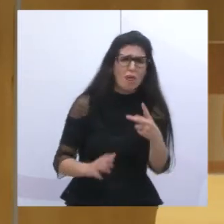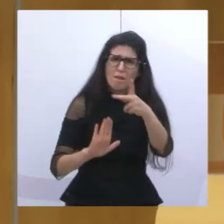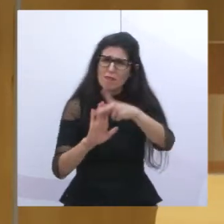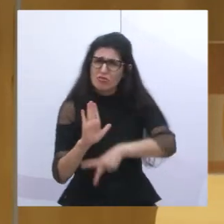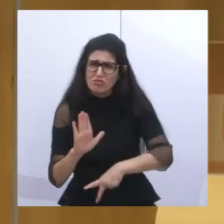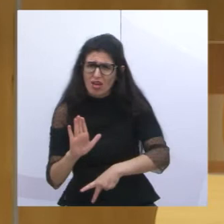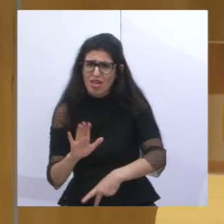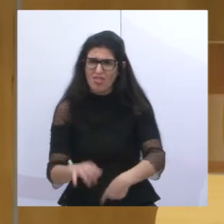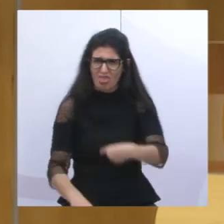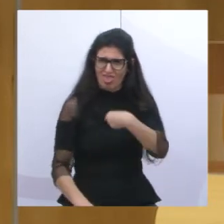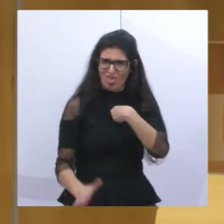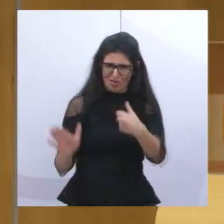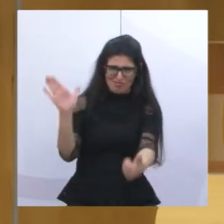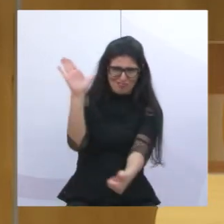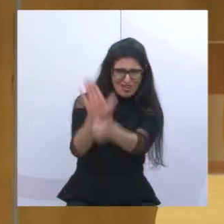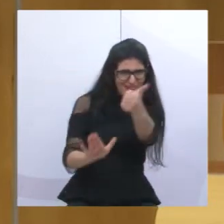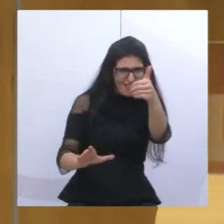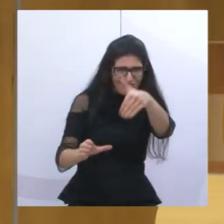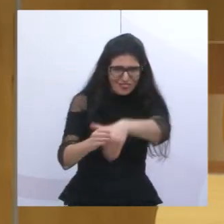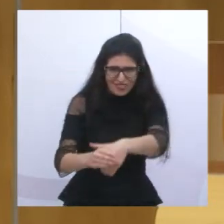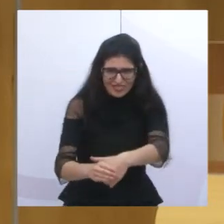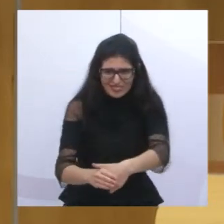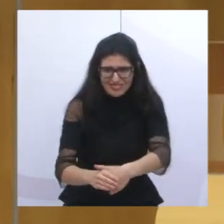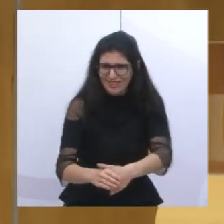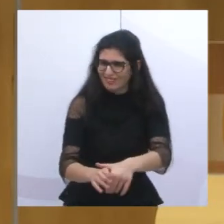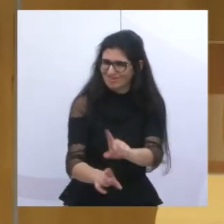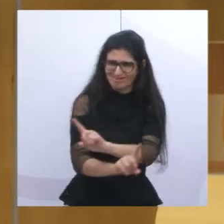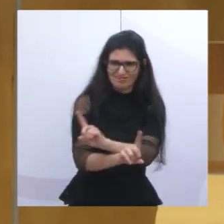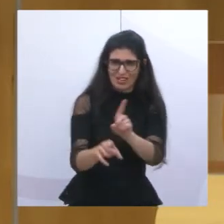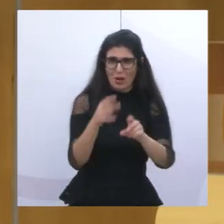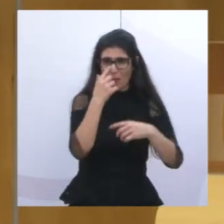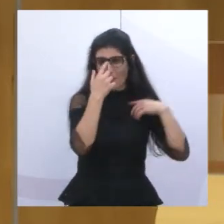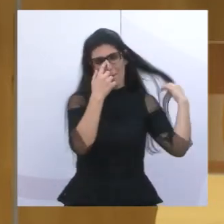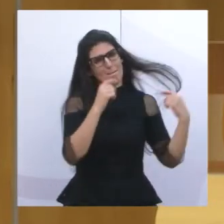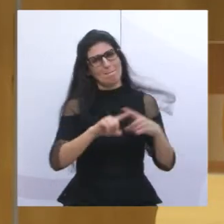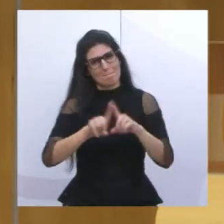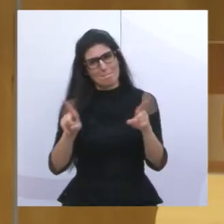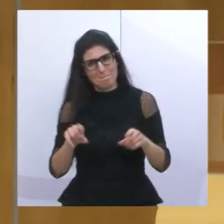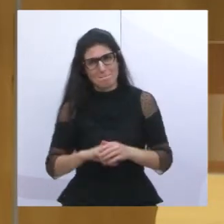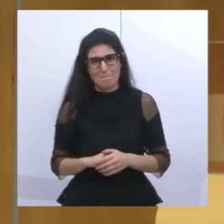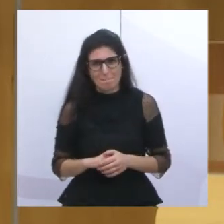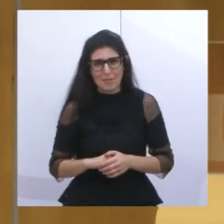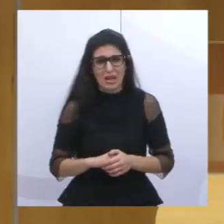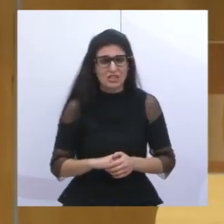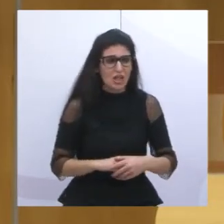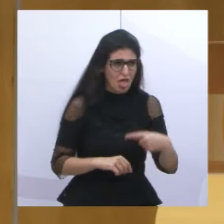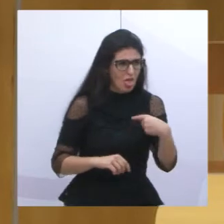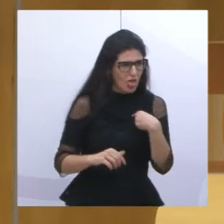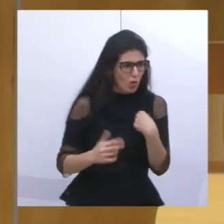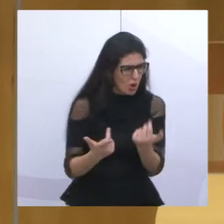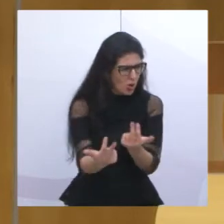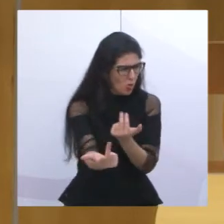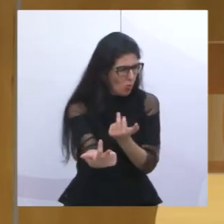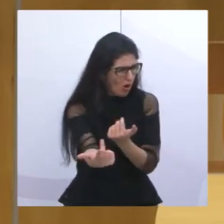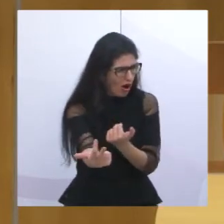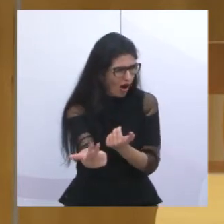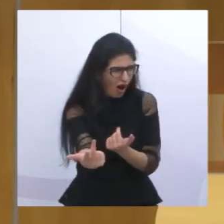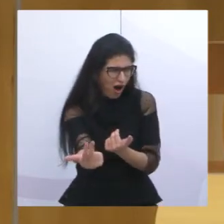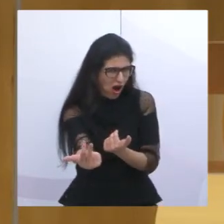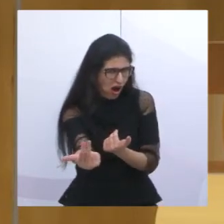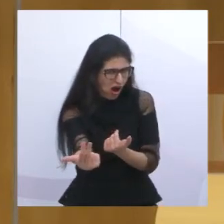não fui o primeiro a votar, segui a votação dos vereadores da base. Aonde que está meu